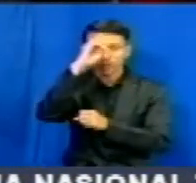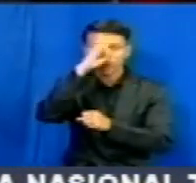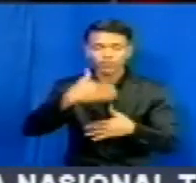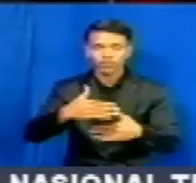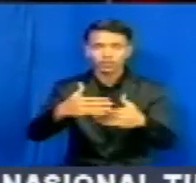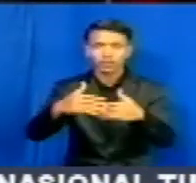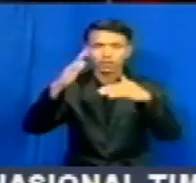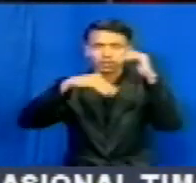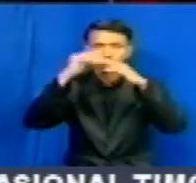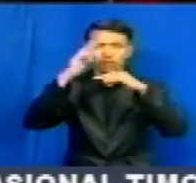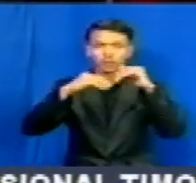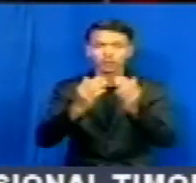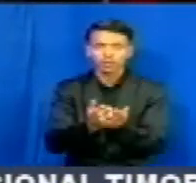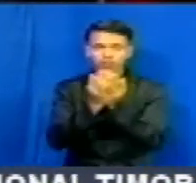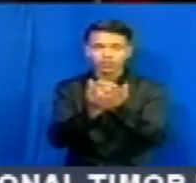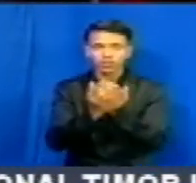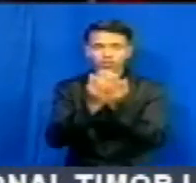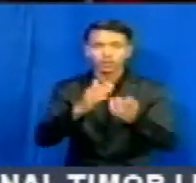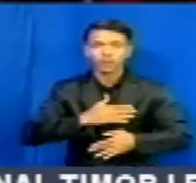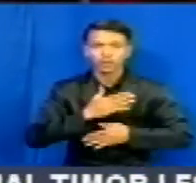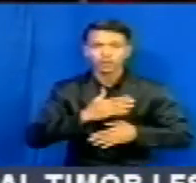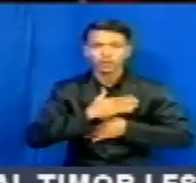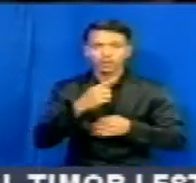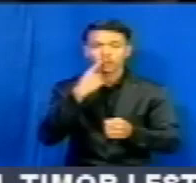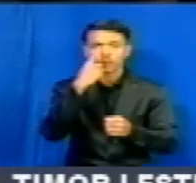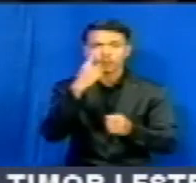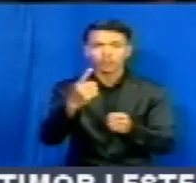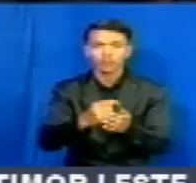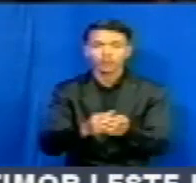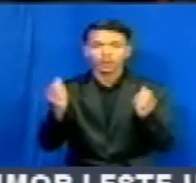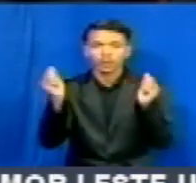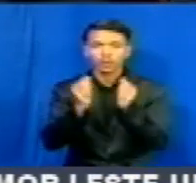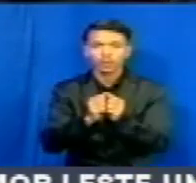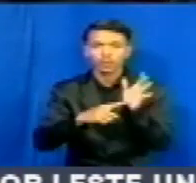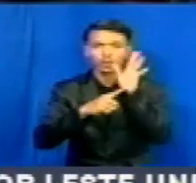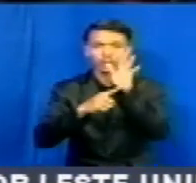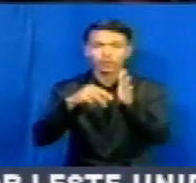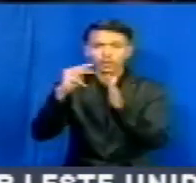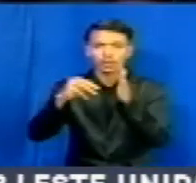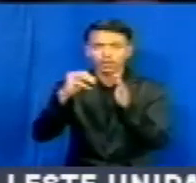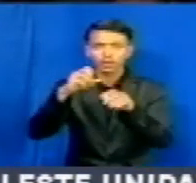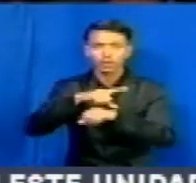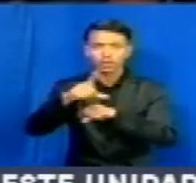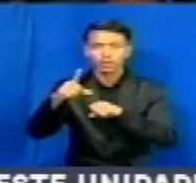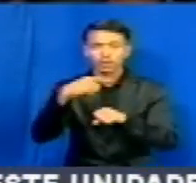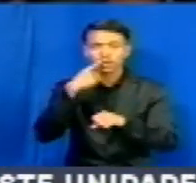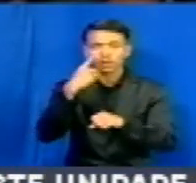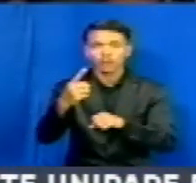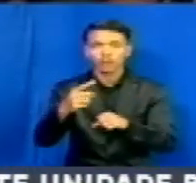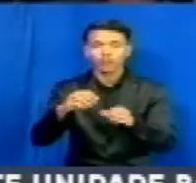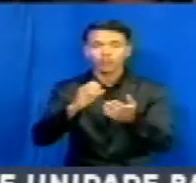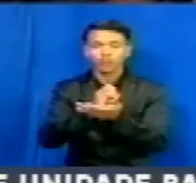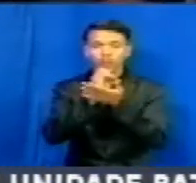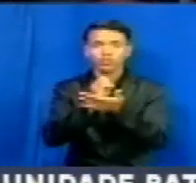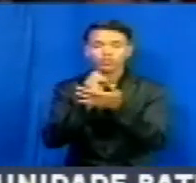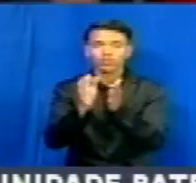e construção Rojak solo. Arsenio Paixão Bano informa, relaciona com a publicação e a média social de Berra Tetencatac, Raio